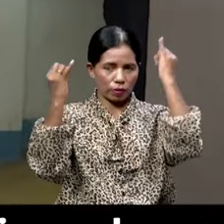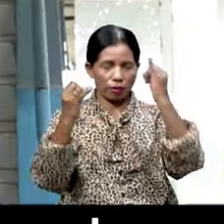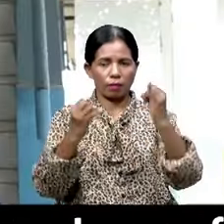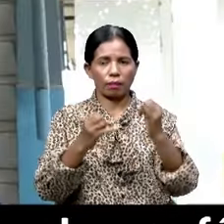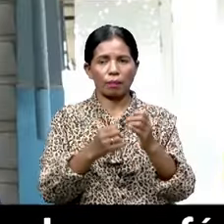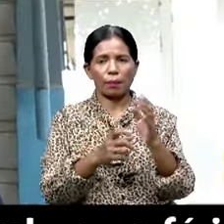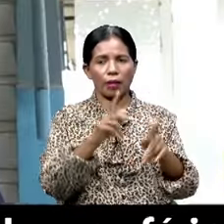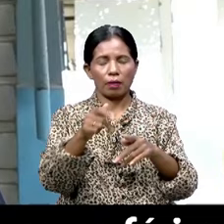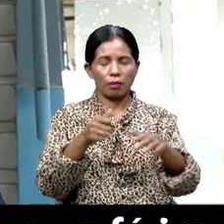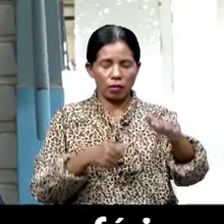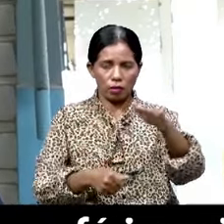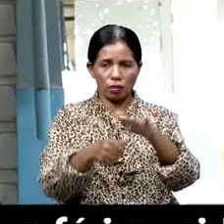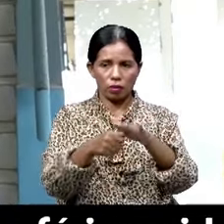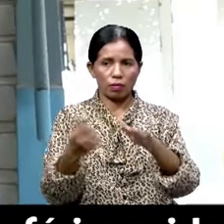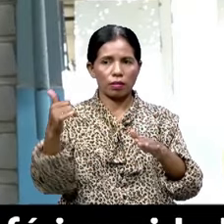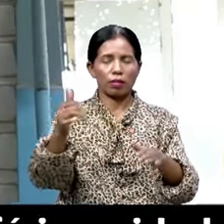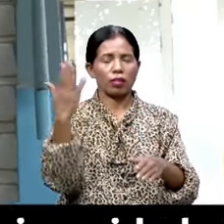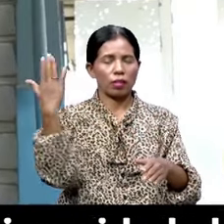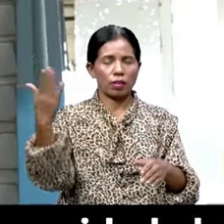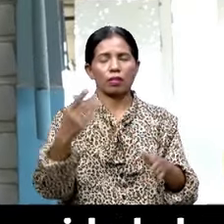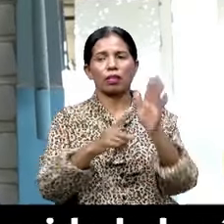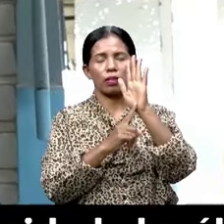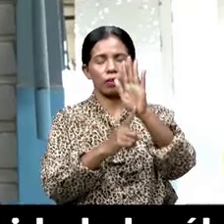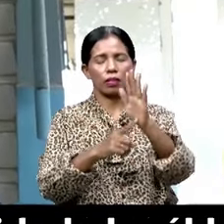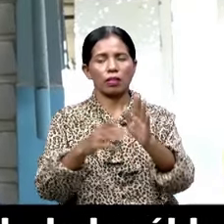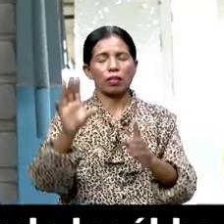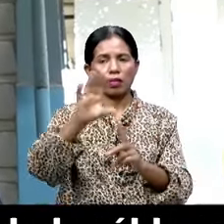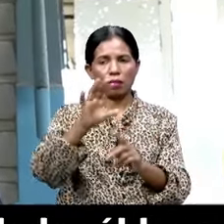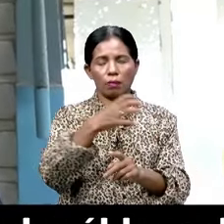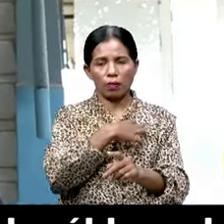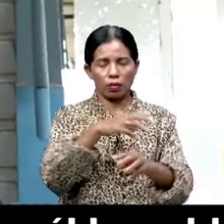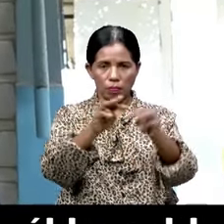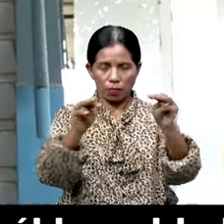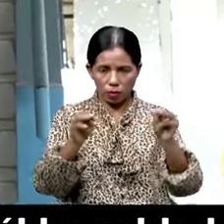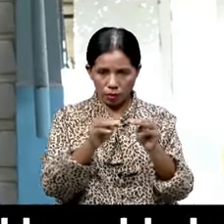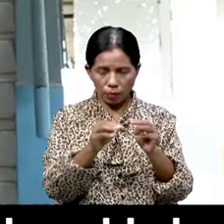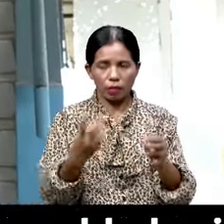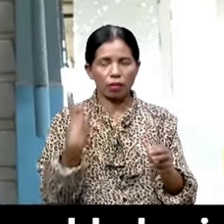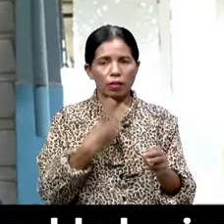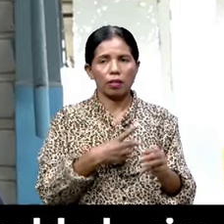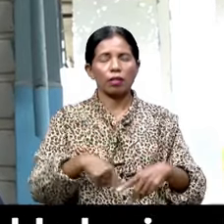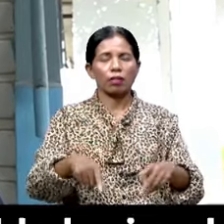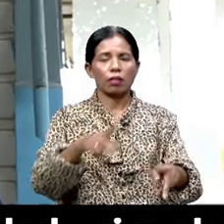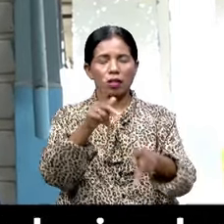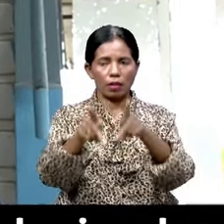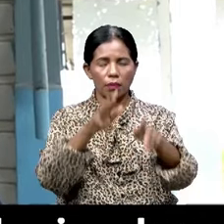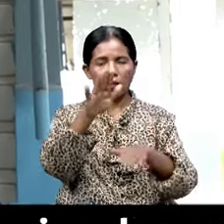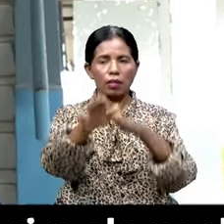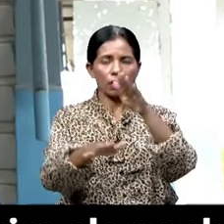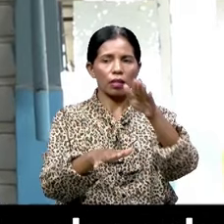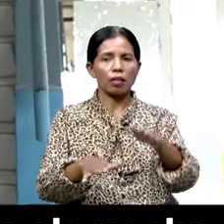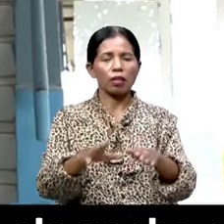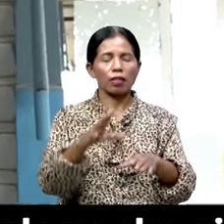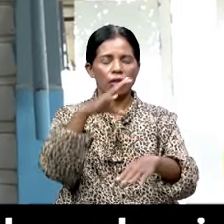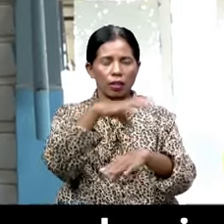informador secreta sira nebe makia treino sira informaia comando município. Ita haru kaita ni patrolemento baya ka halo